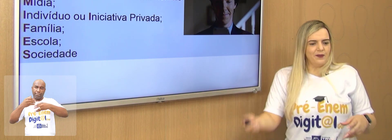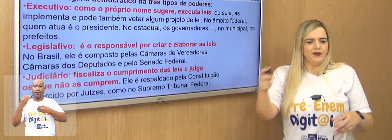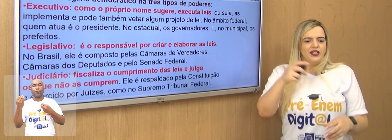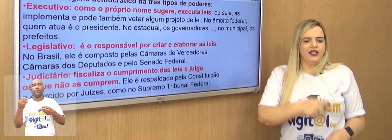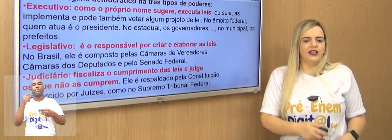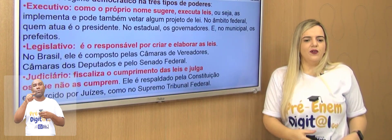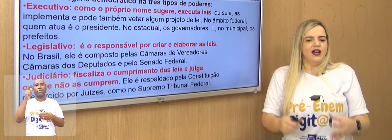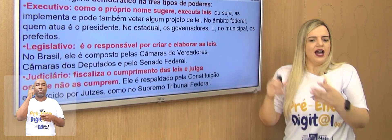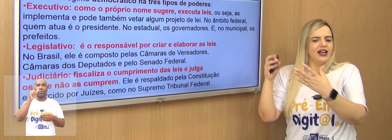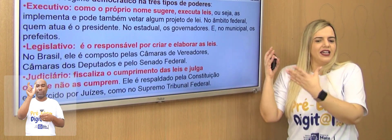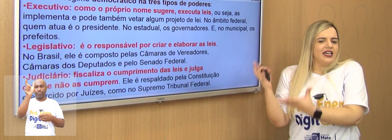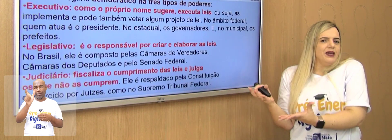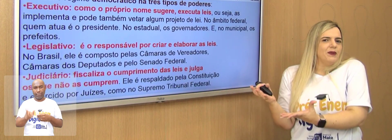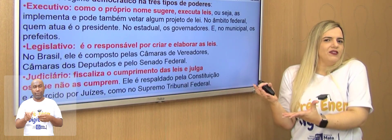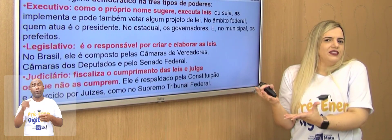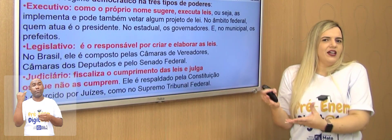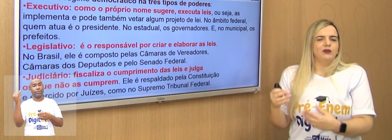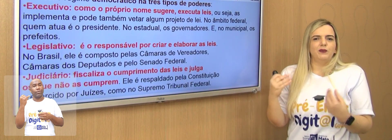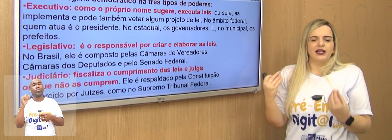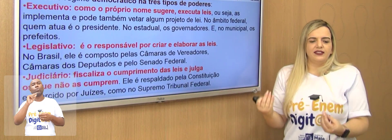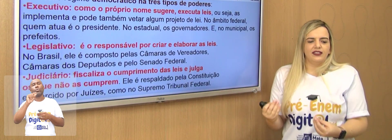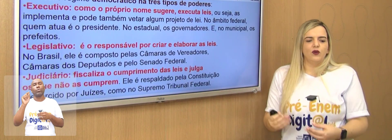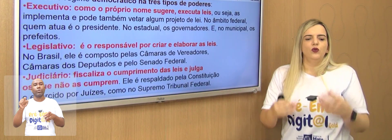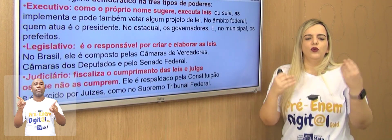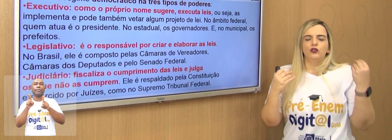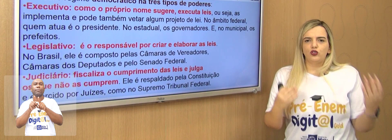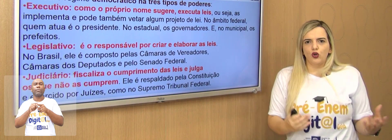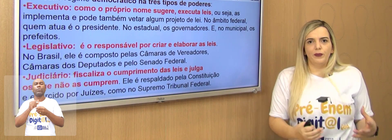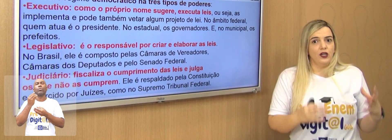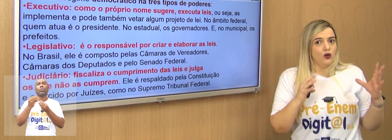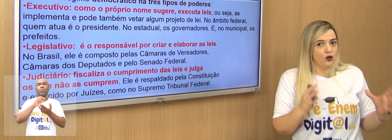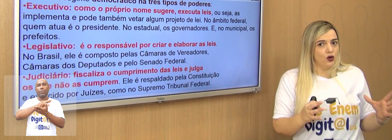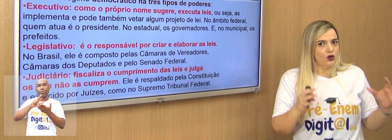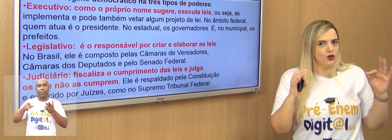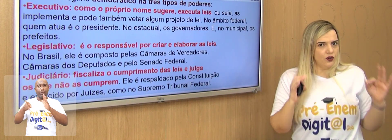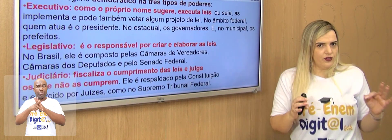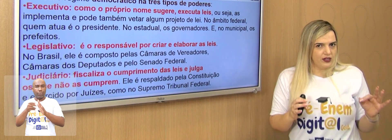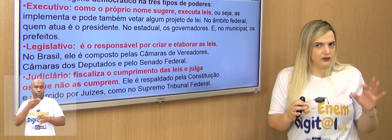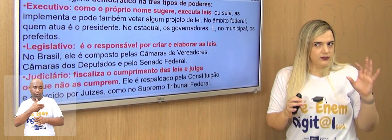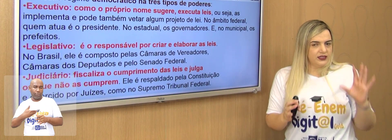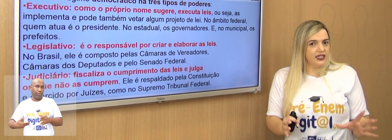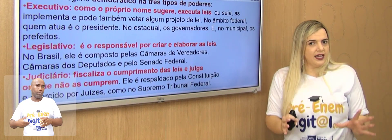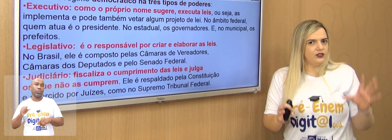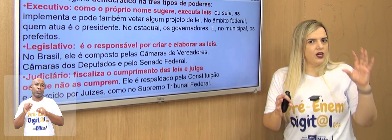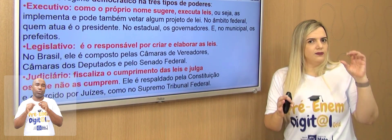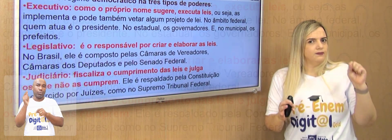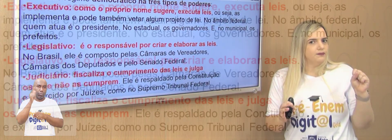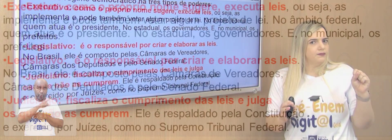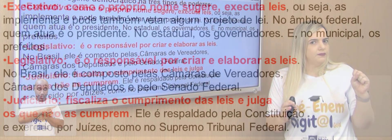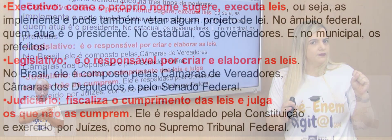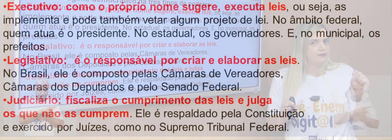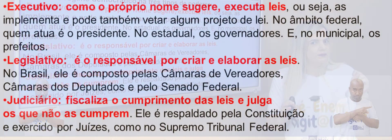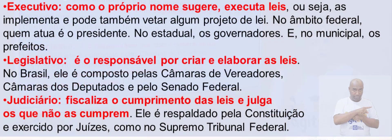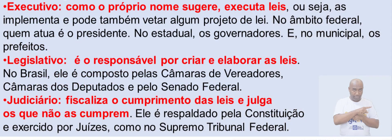ok? Então, aqui para você uma explicação sobre o governo. Silêncio, ó.